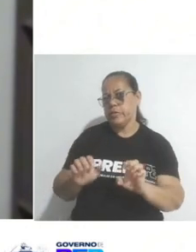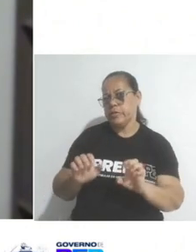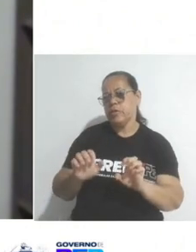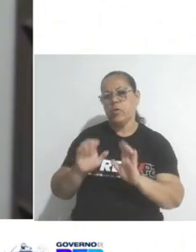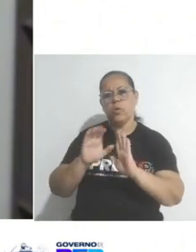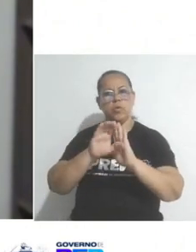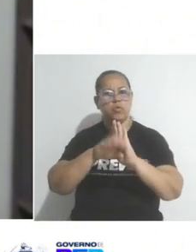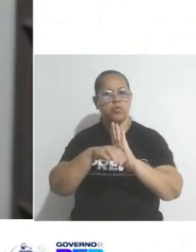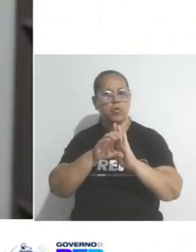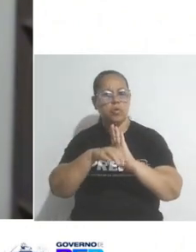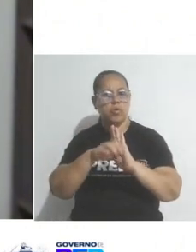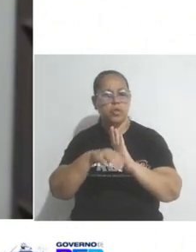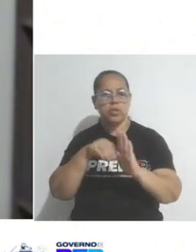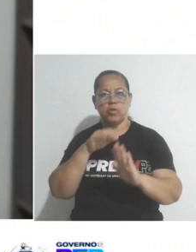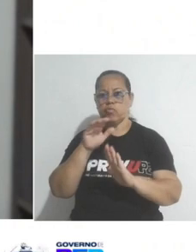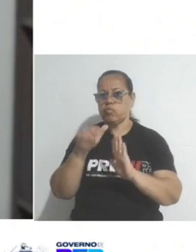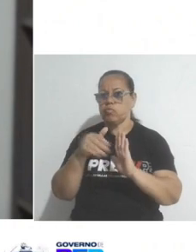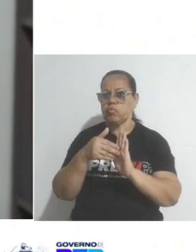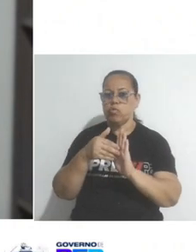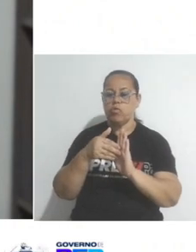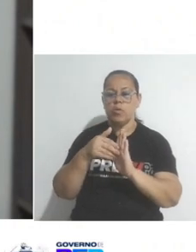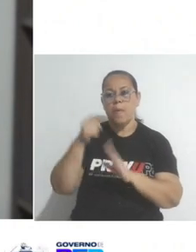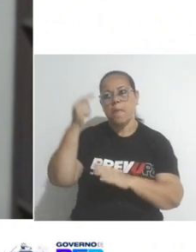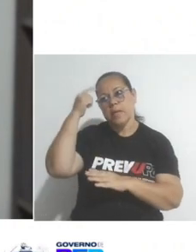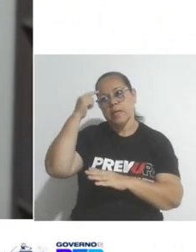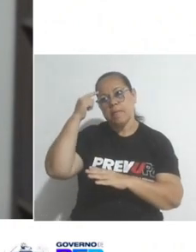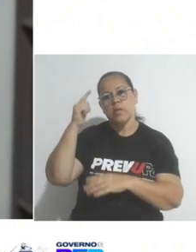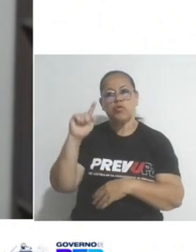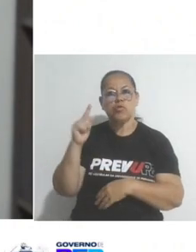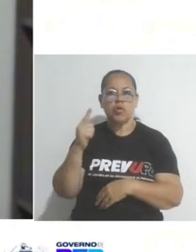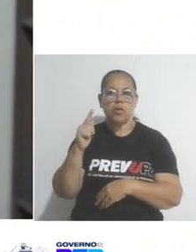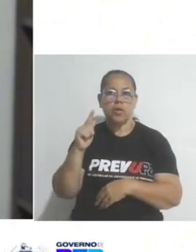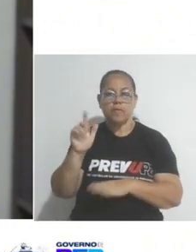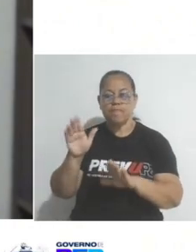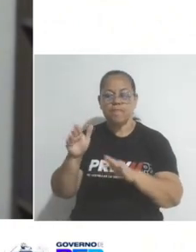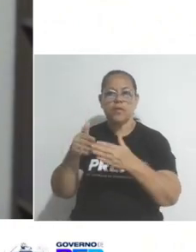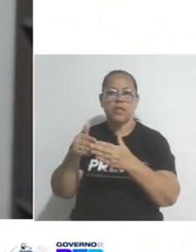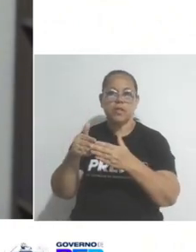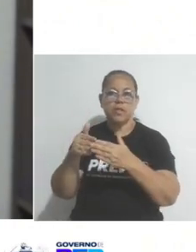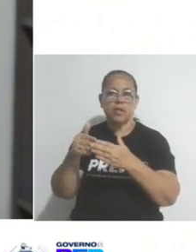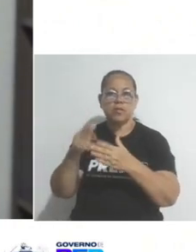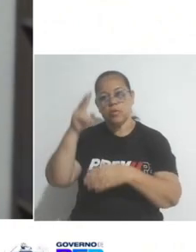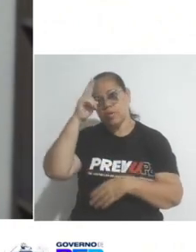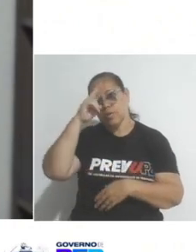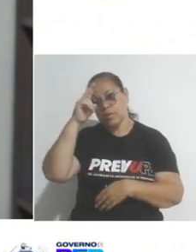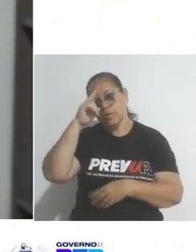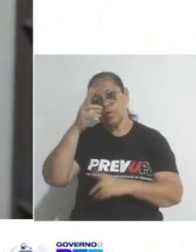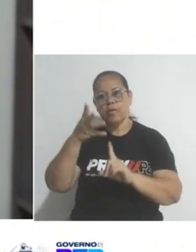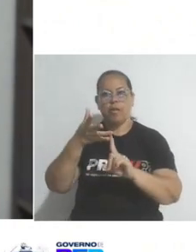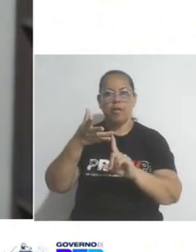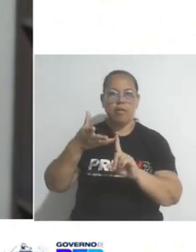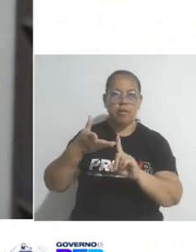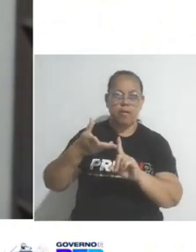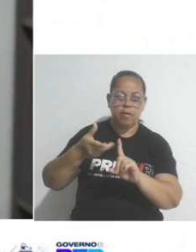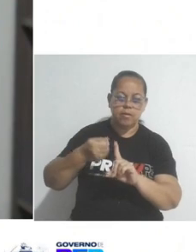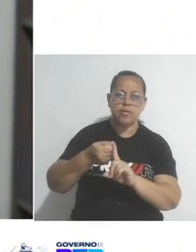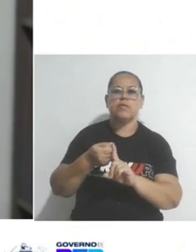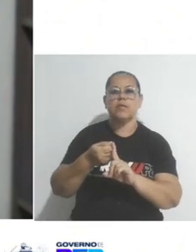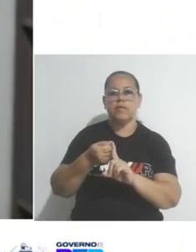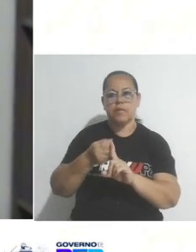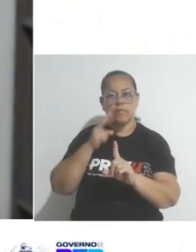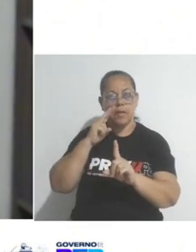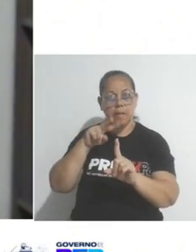conceitos toda a formação do pensamento geográfico sobre uma ótica histórica dialética nessa